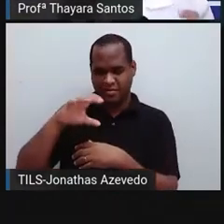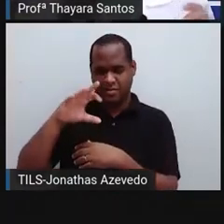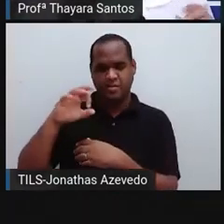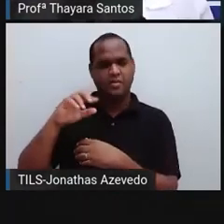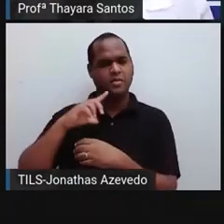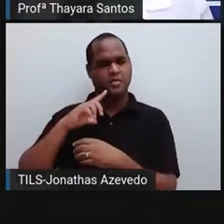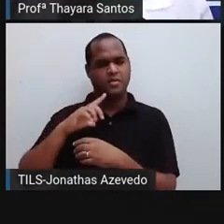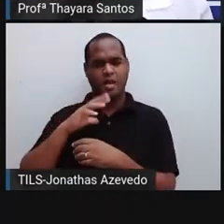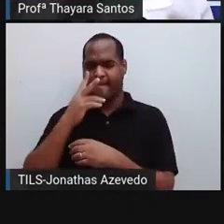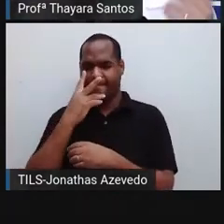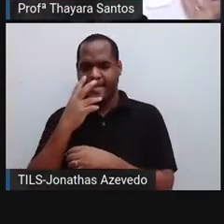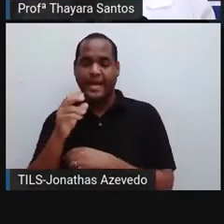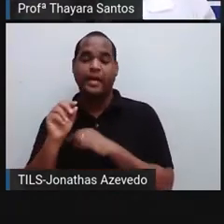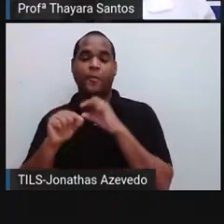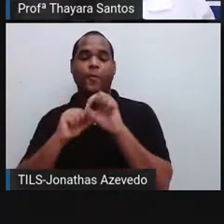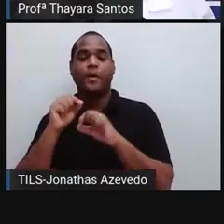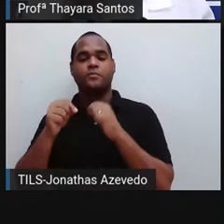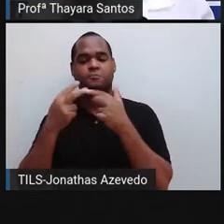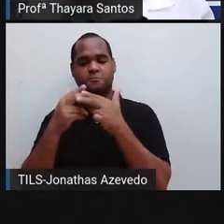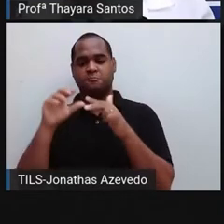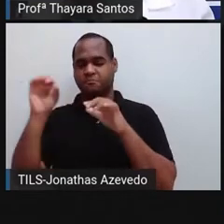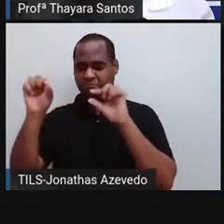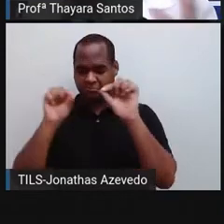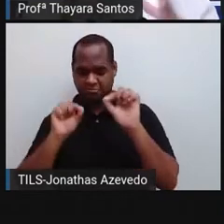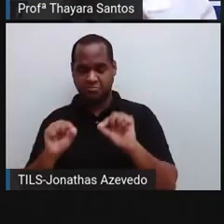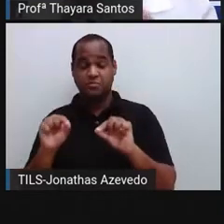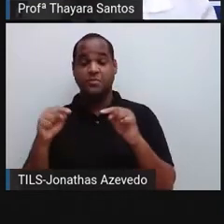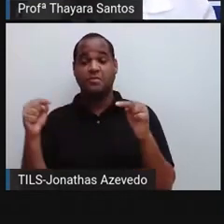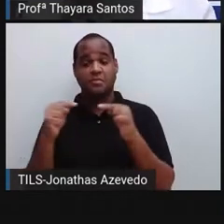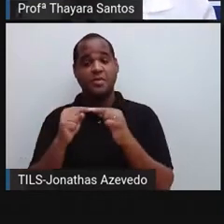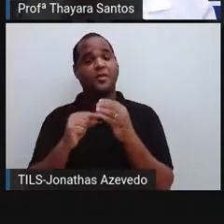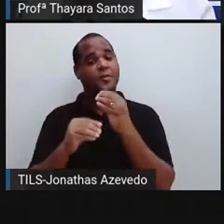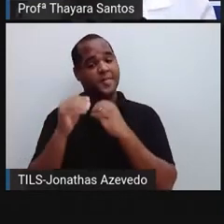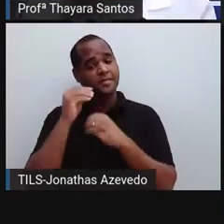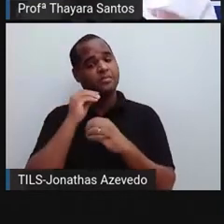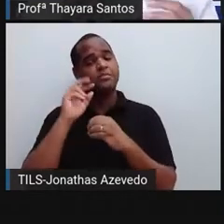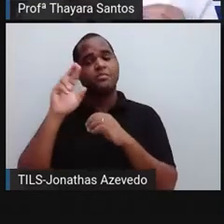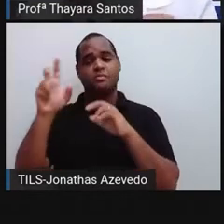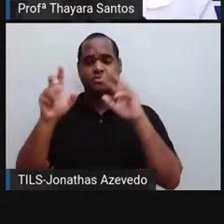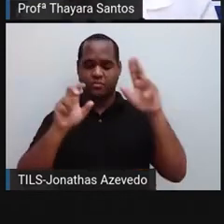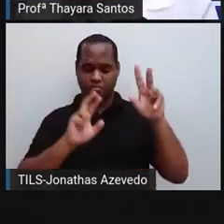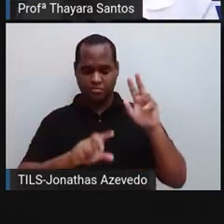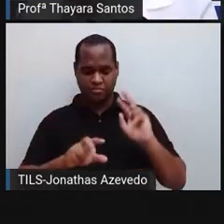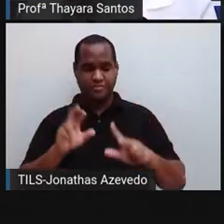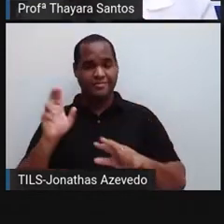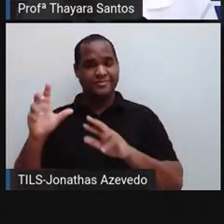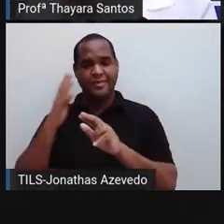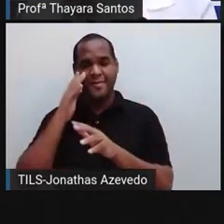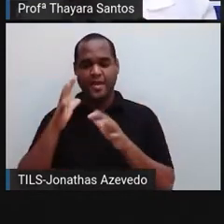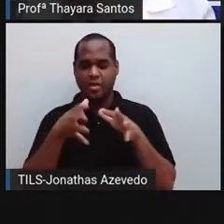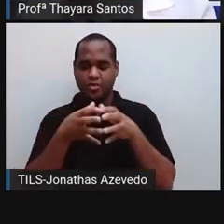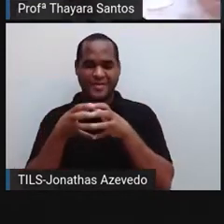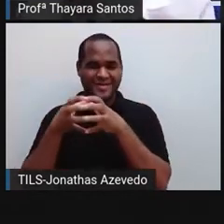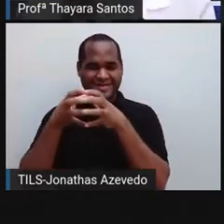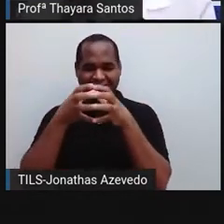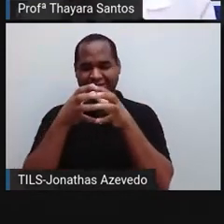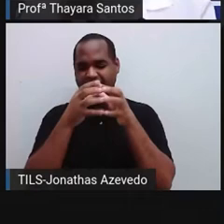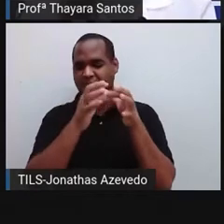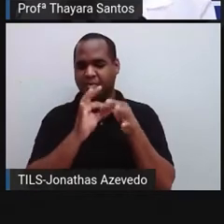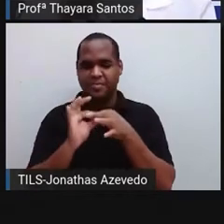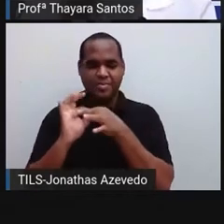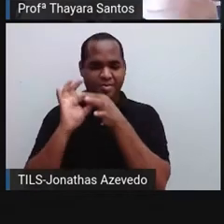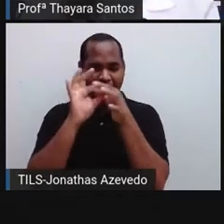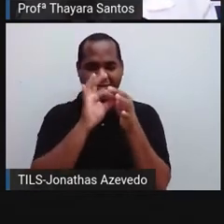várias extremidades. Assim como a teia alimentar, porque a teia alimentar, na verdade, ela é um conjunto de cadeias